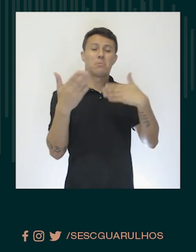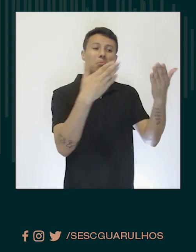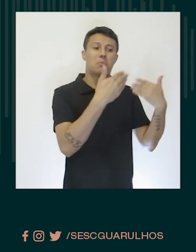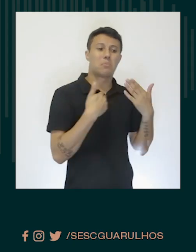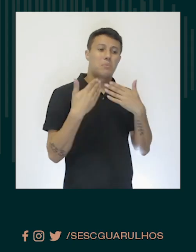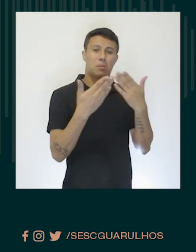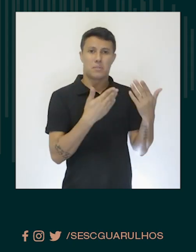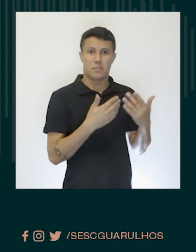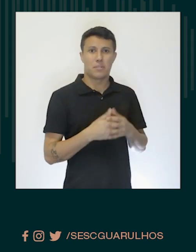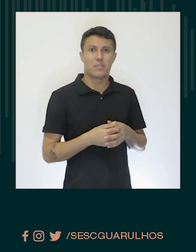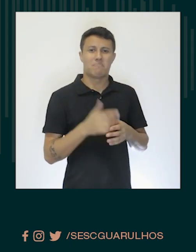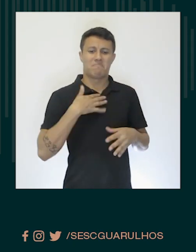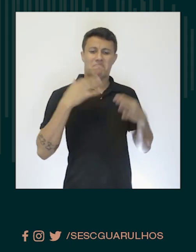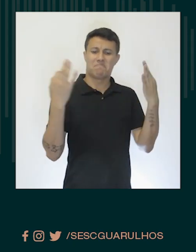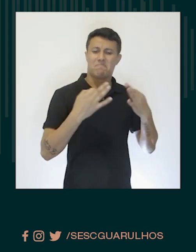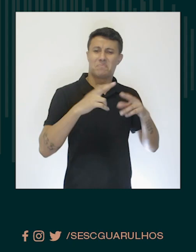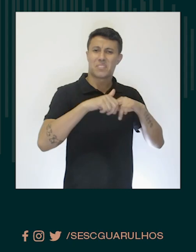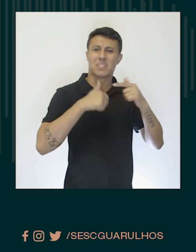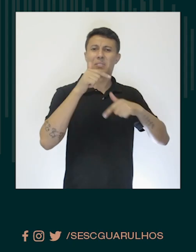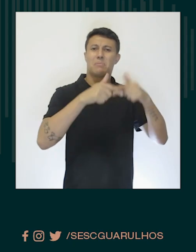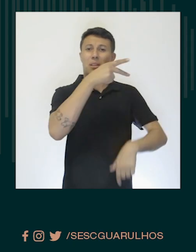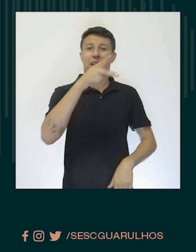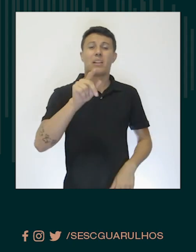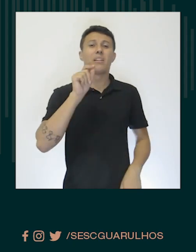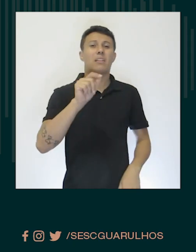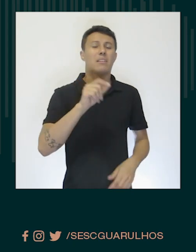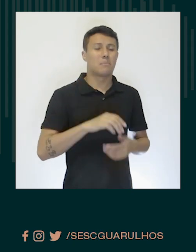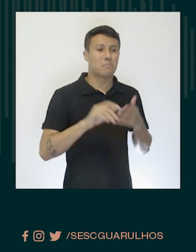e com certeza por causa do trabalho dele, primeiro, né?